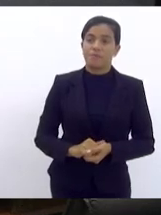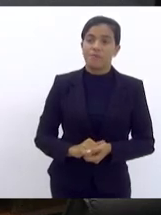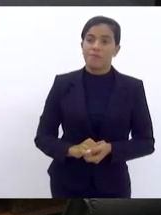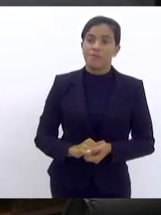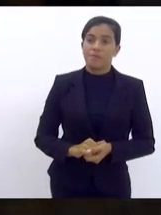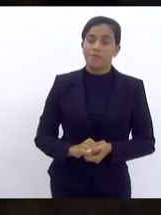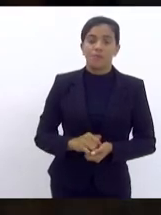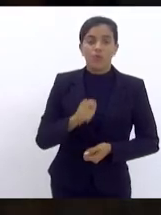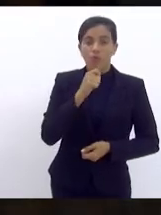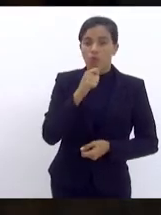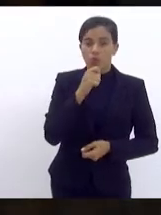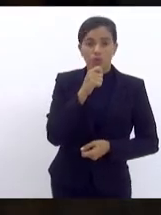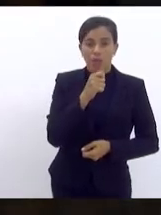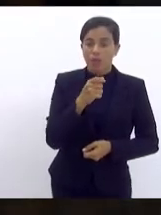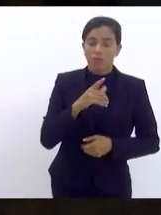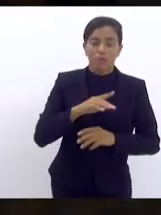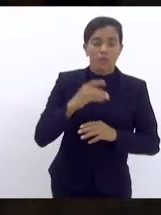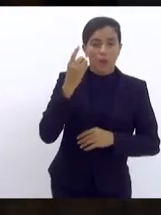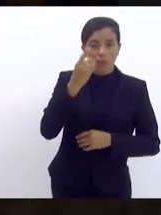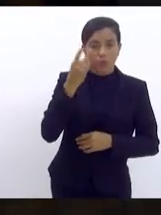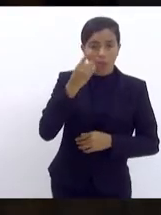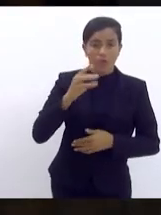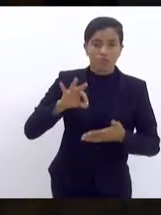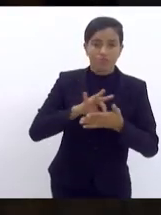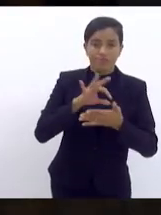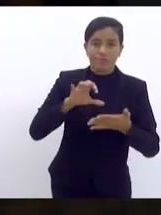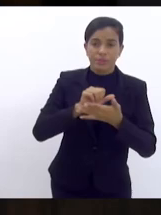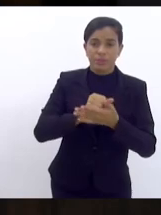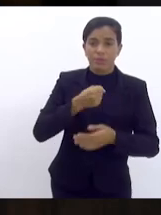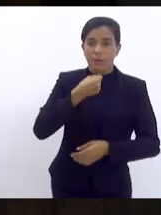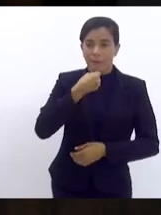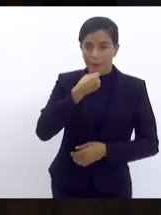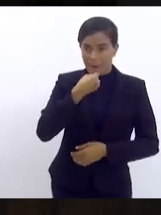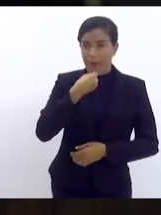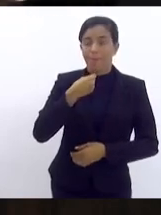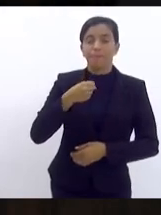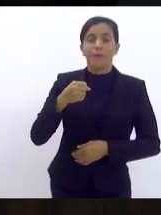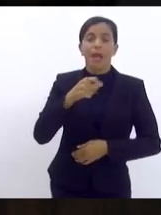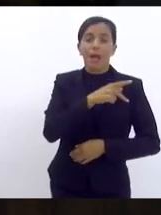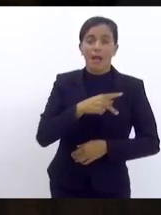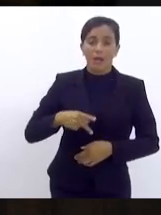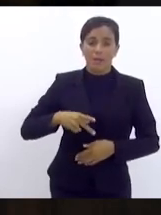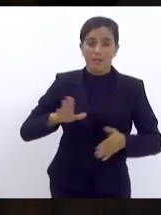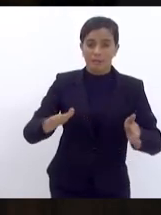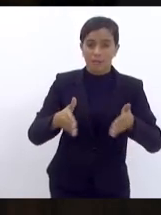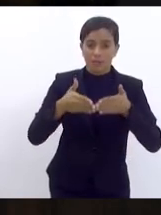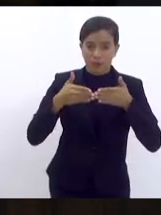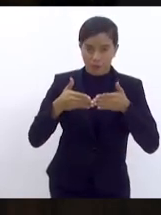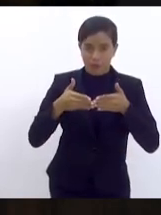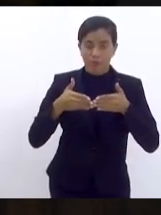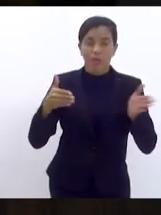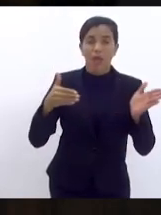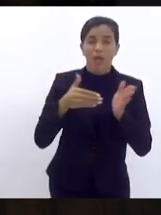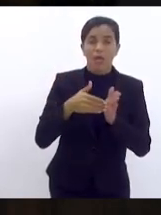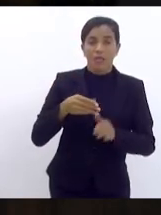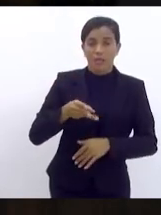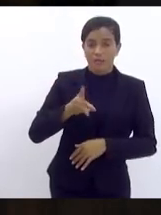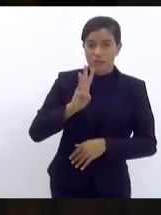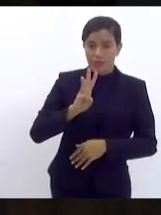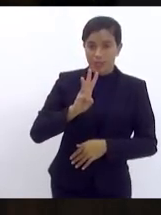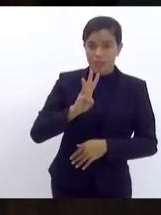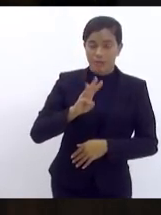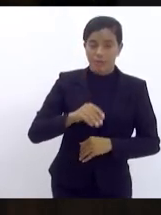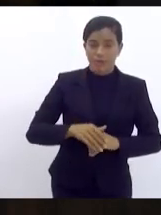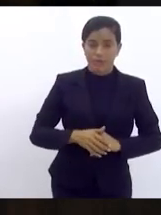não havendo mais oradores inscritos a presidência suspende os trabalhos até as 15 horas